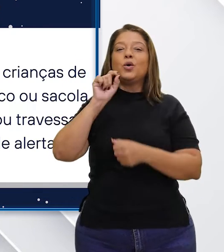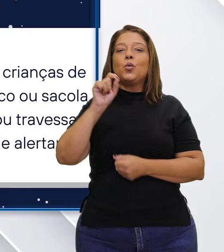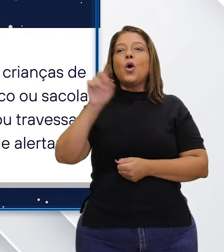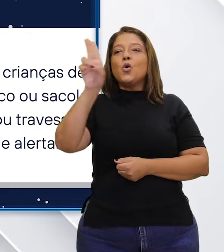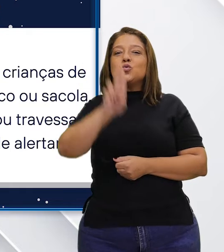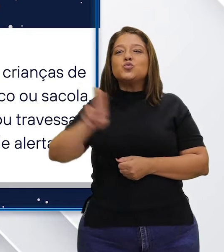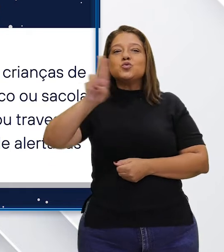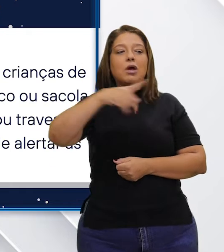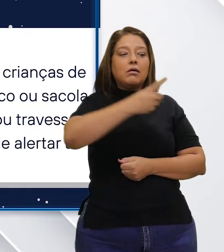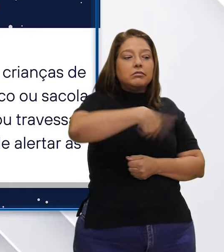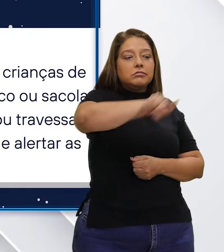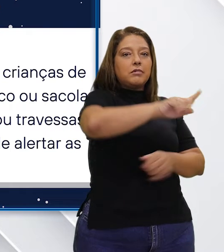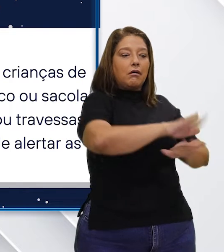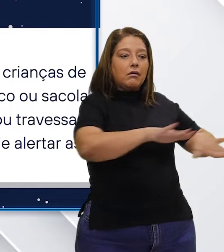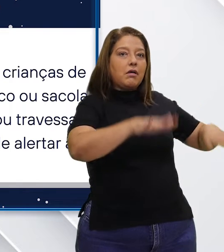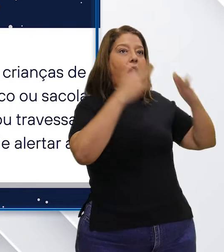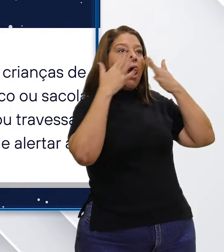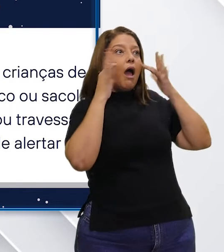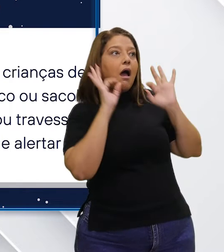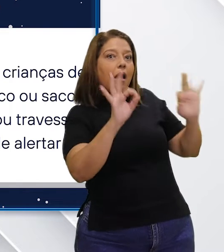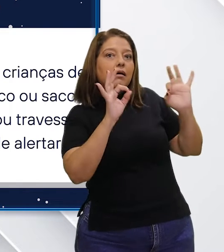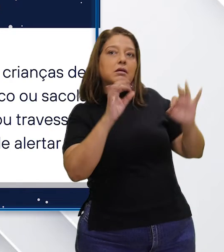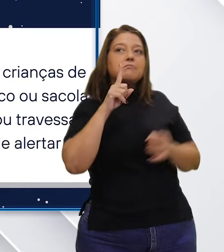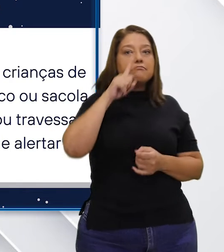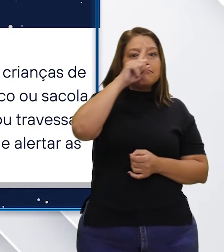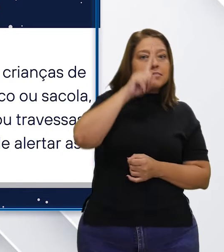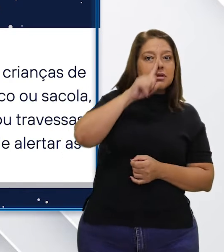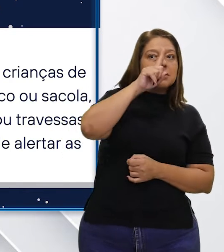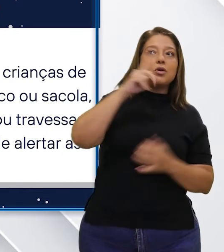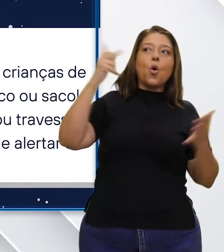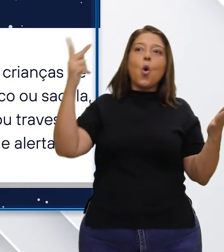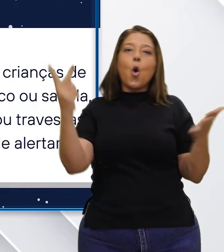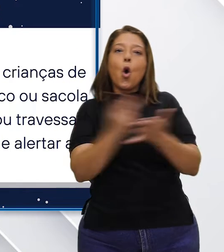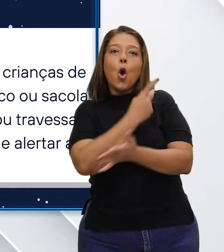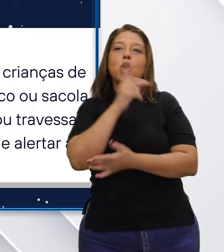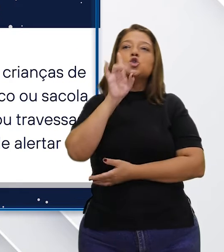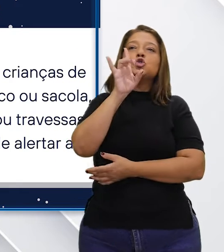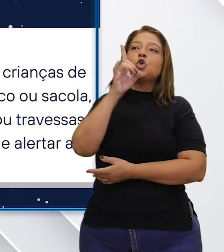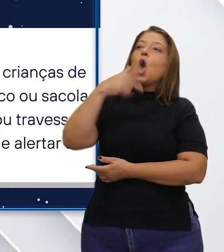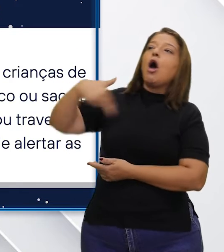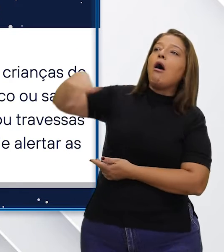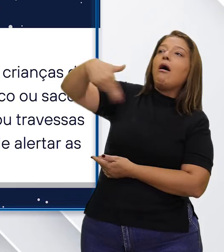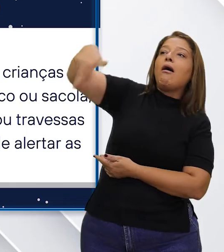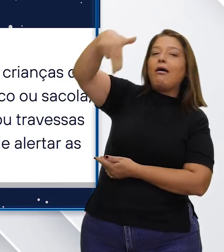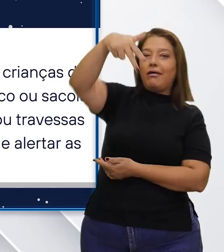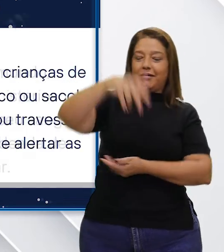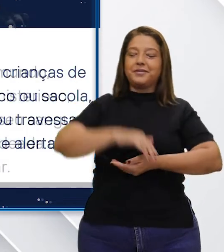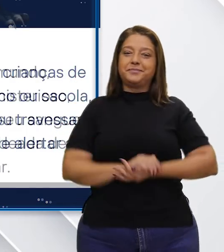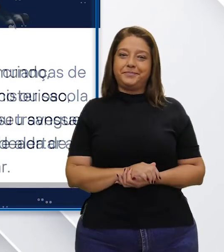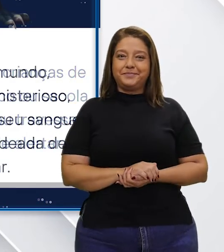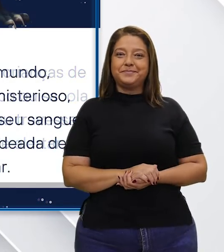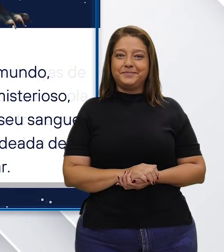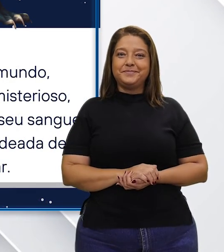utilizada como forma de alerta às crianças sobre os perigos de se aventurarem